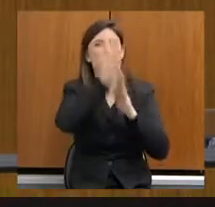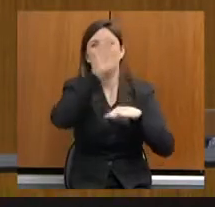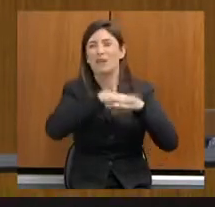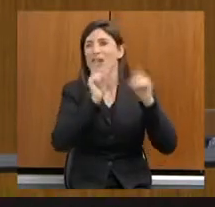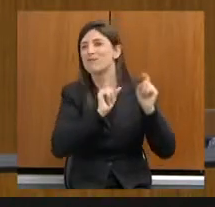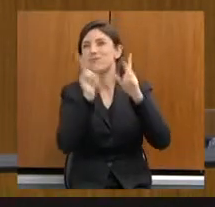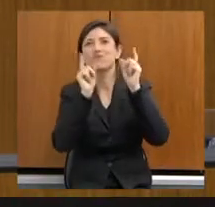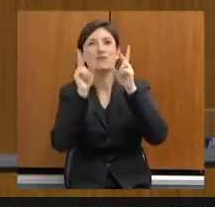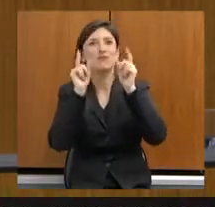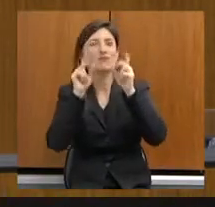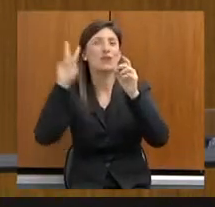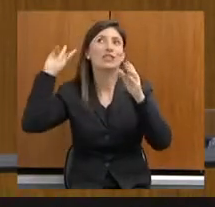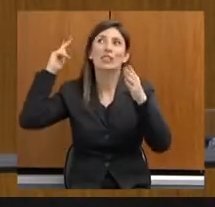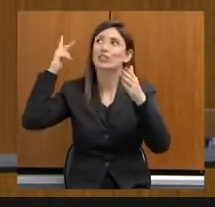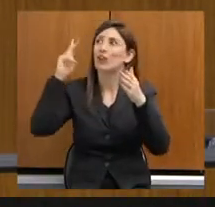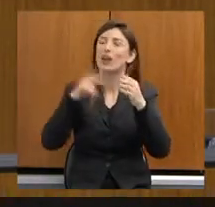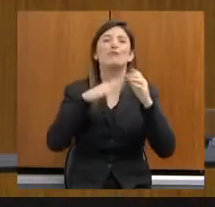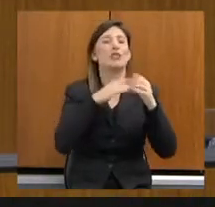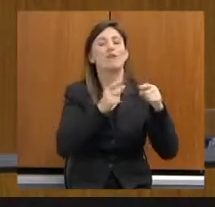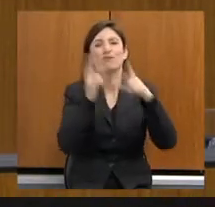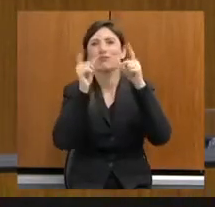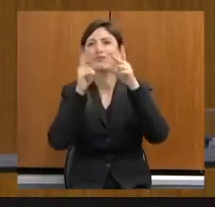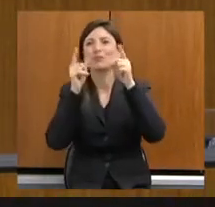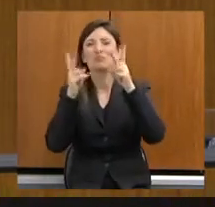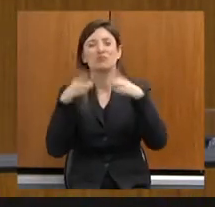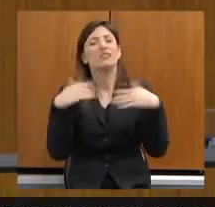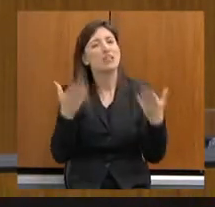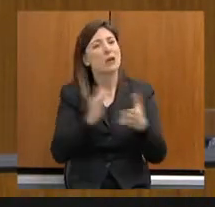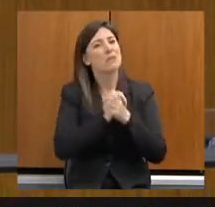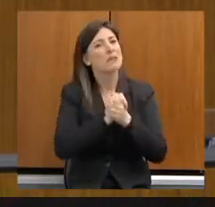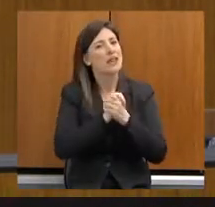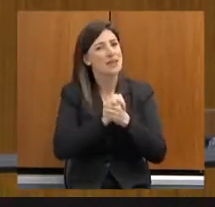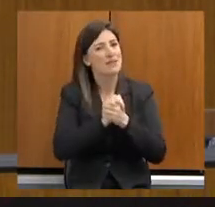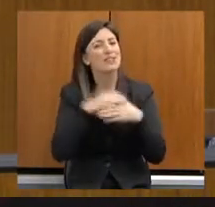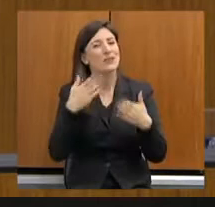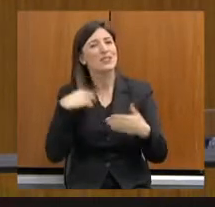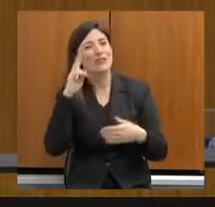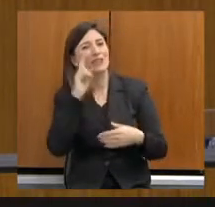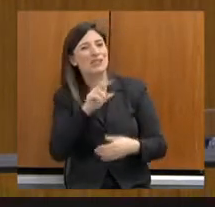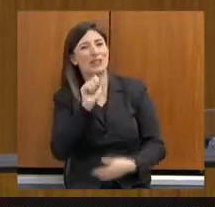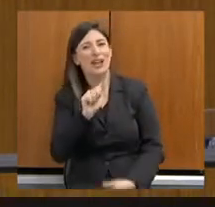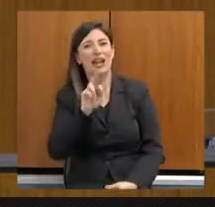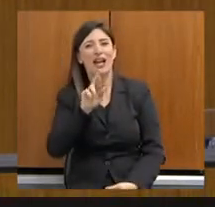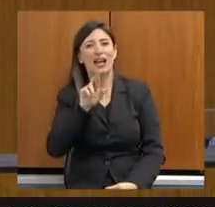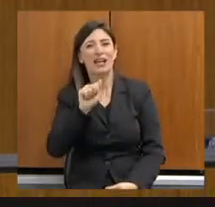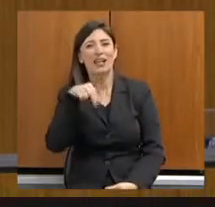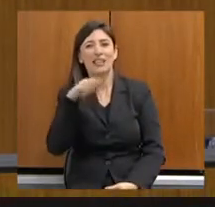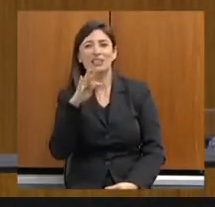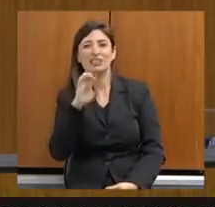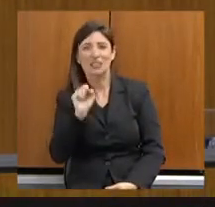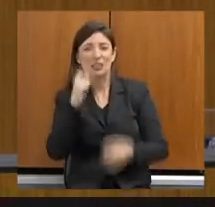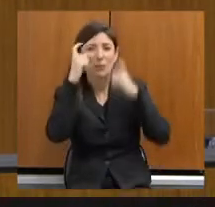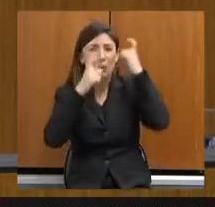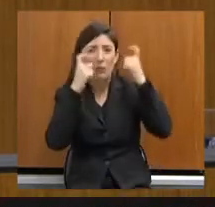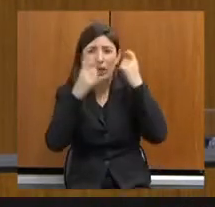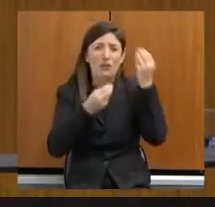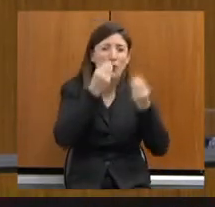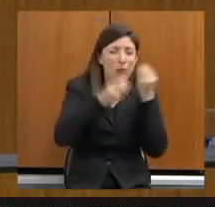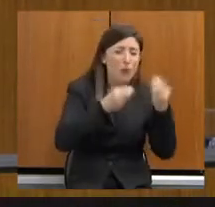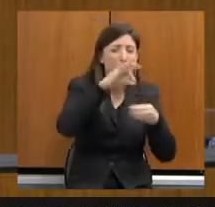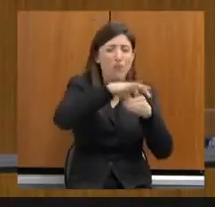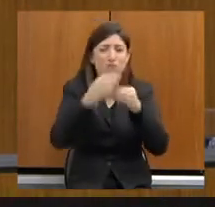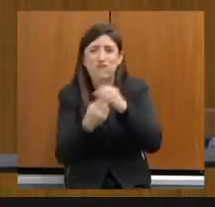no tocante à exportação estão portanto parabéns e quando vejo Alex preocupado com o café café esse que foi um dos